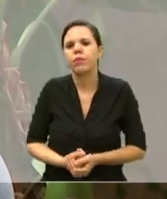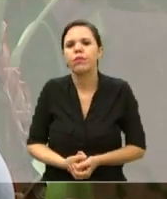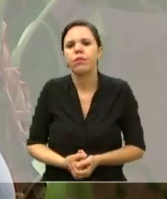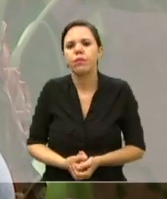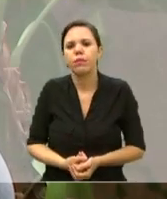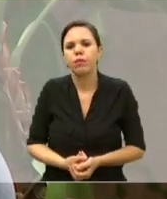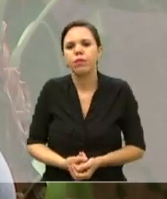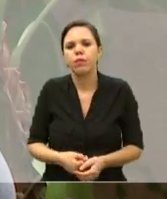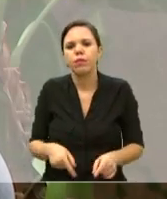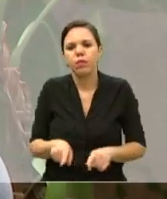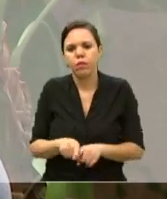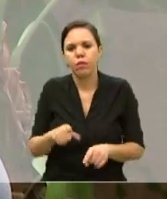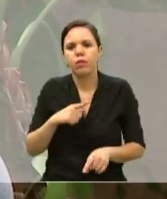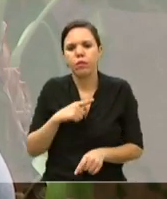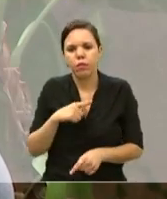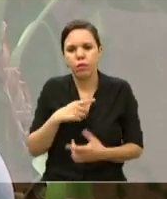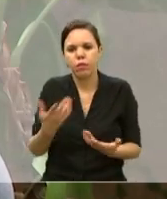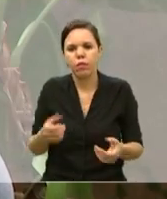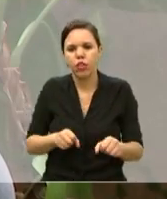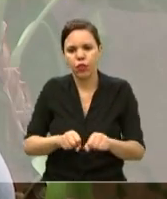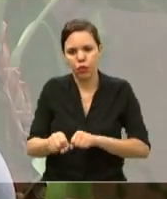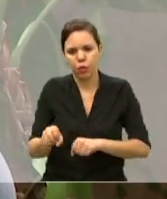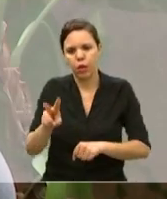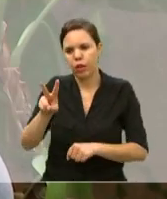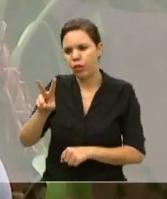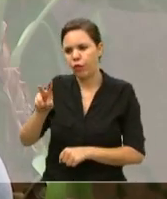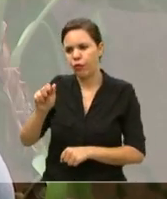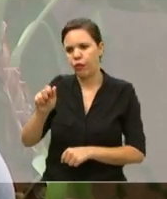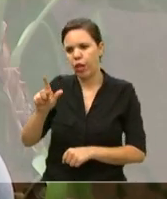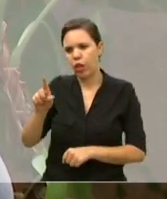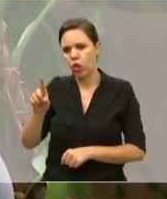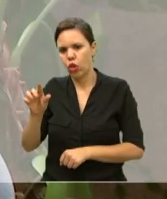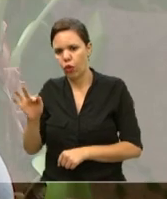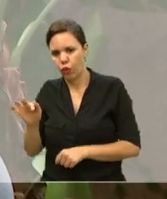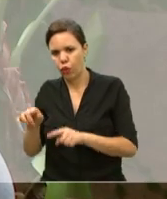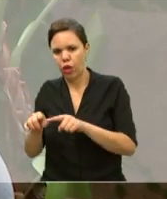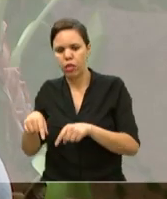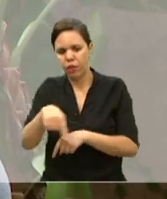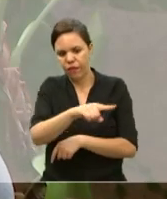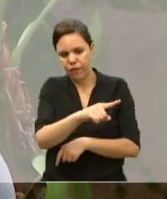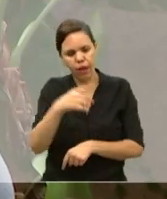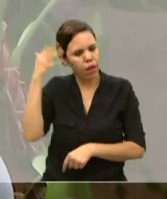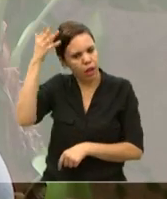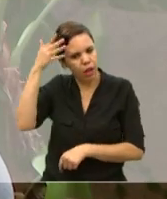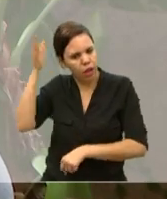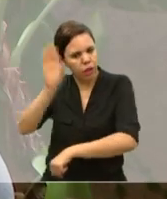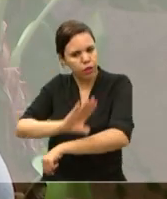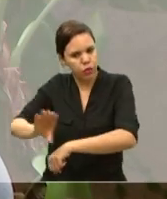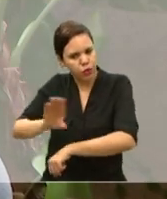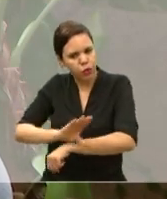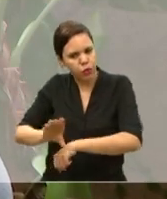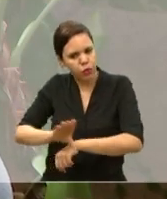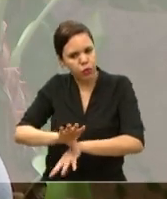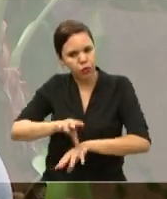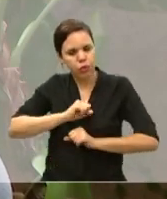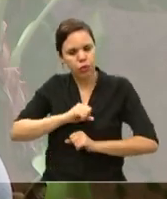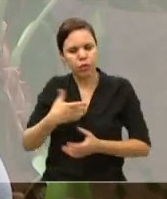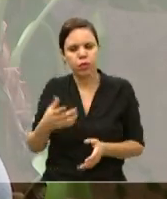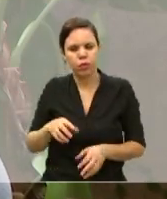essa formação e além disso eles têm a formação Waldorf. Eles também vão para o seminário, né? Esse curso de imersão, para